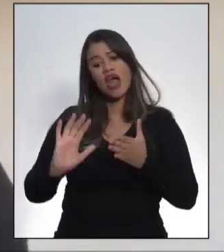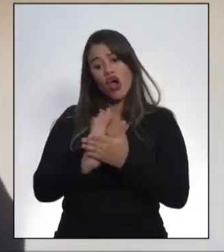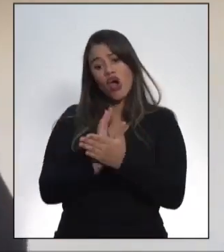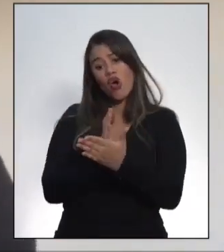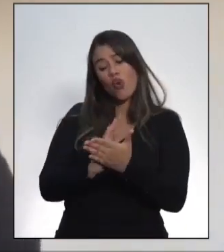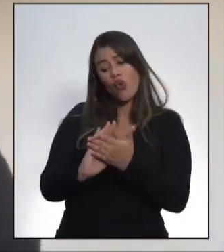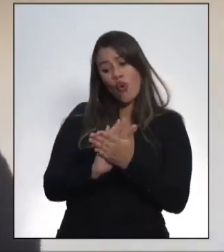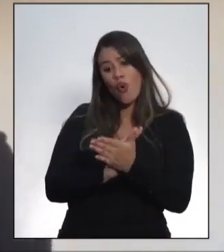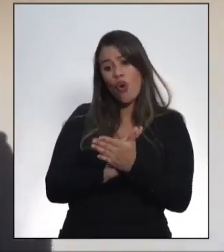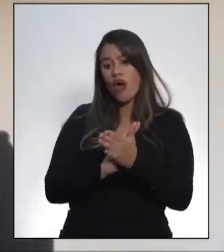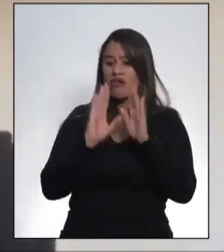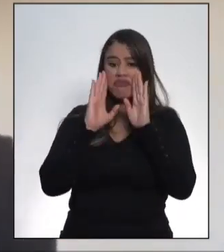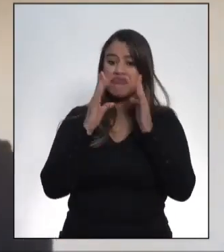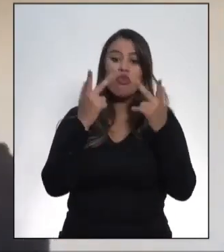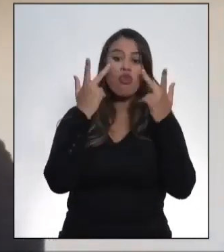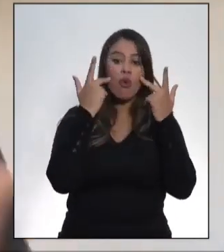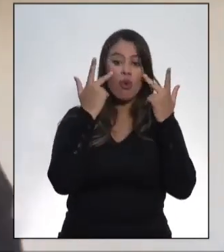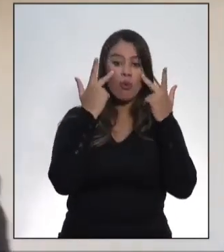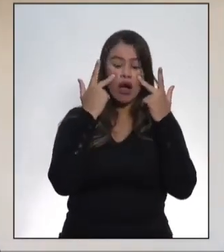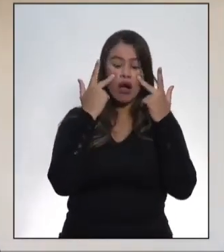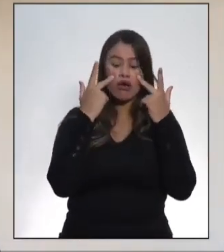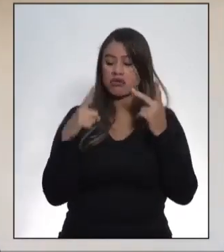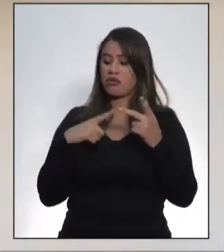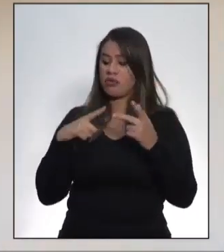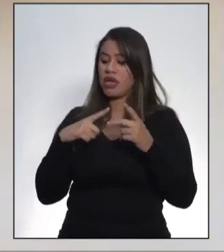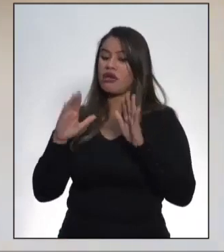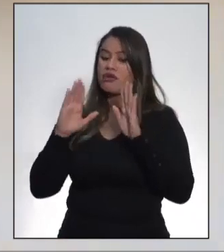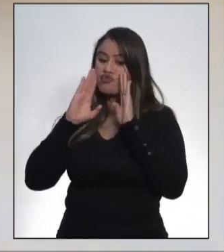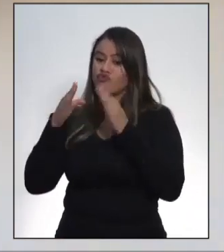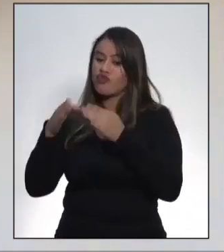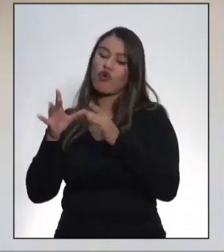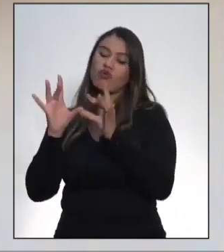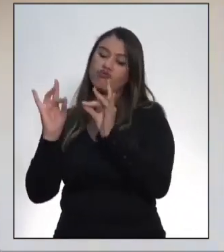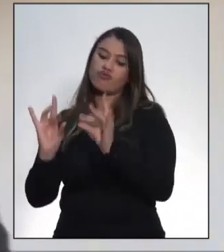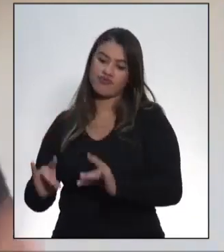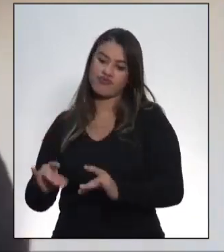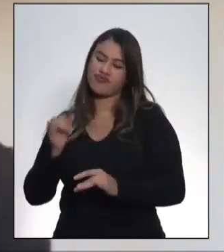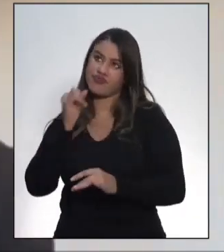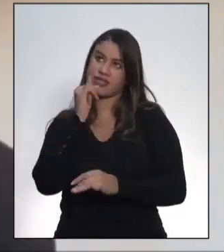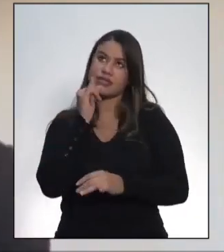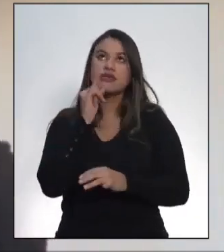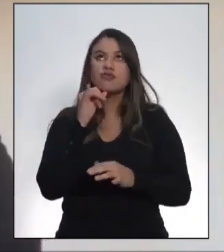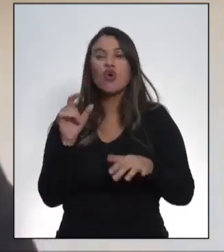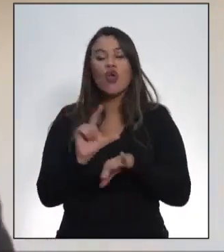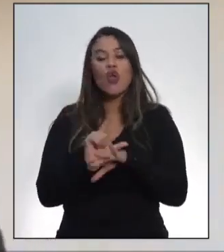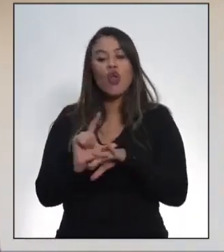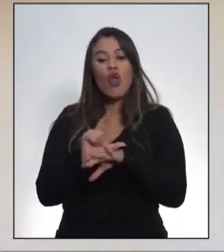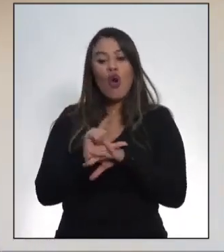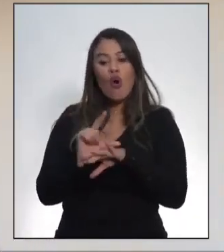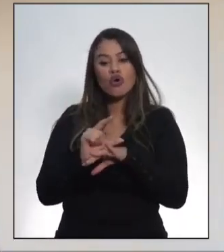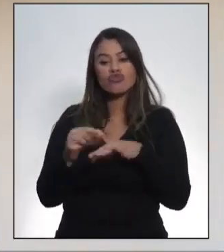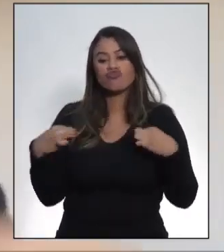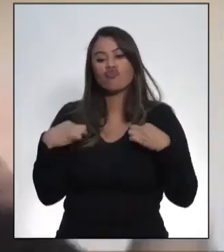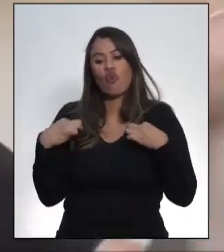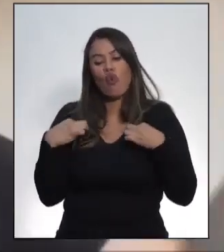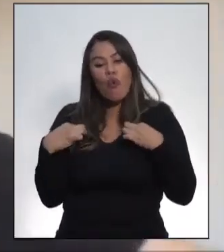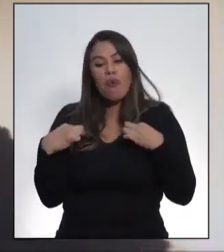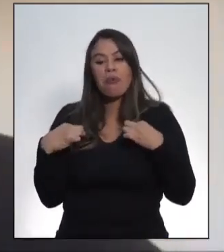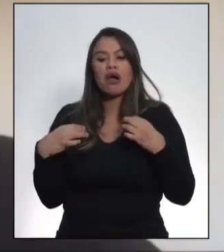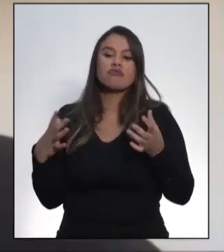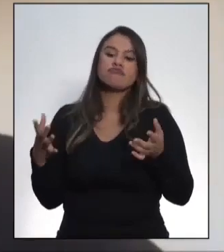são mais específicas. Se você tem uma loja de roupa, ou se você tem um restaurante, ou se você tem